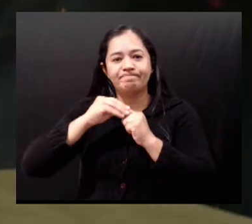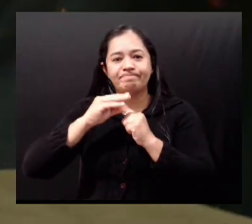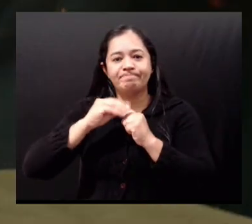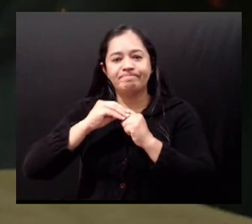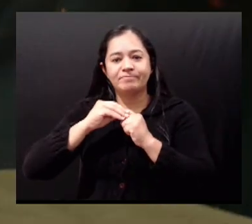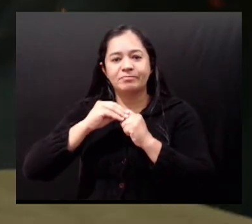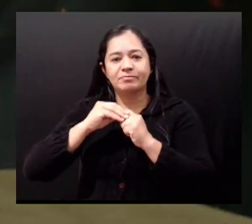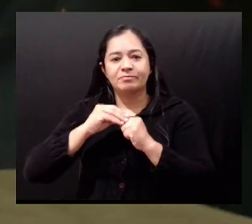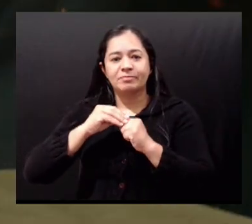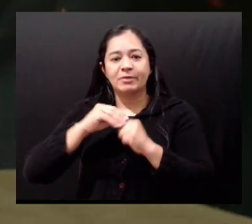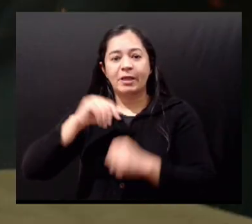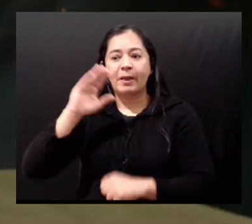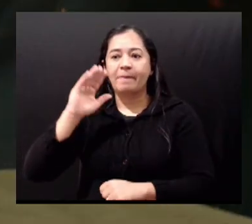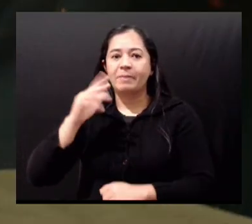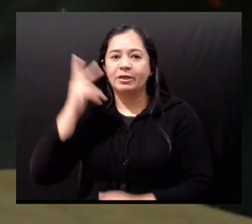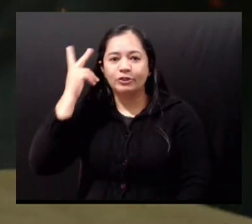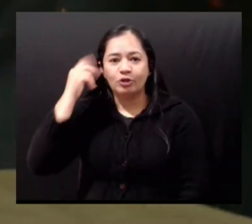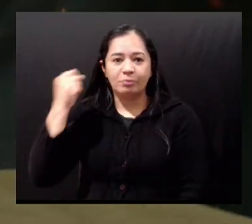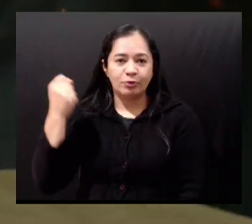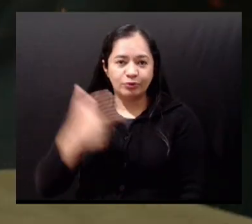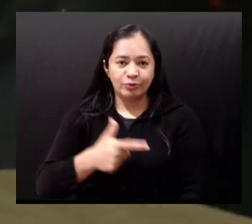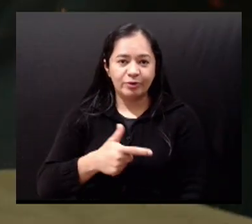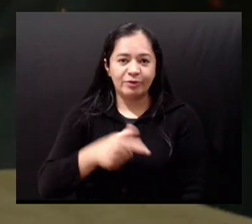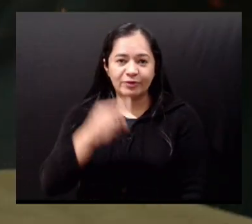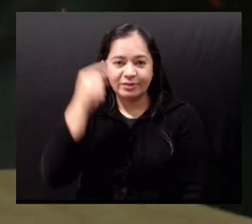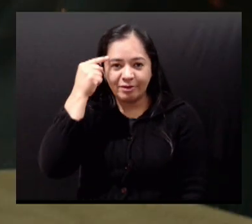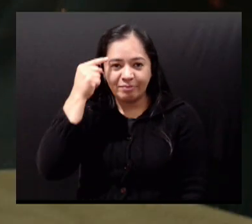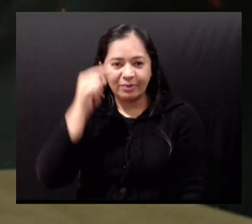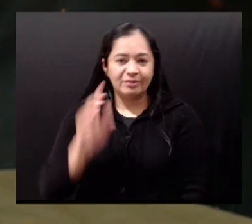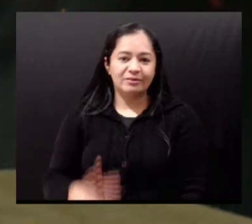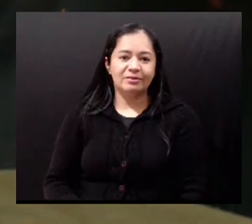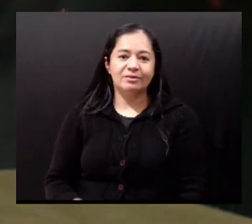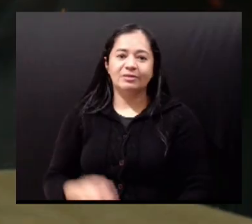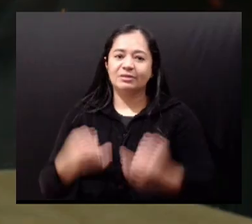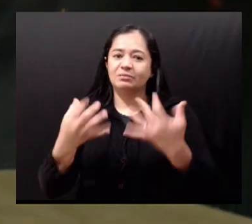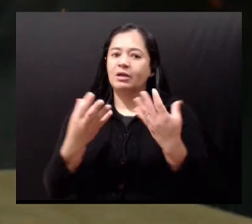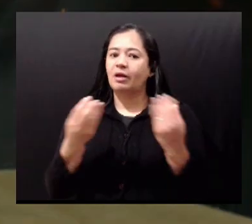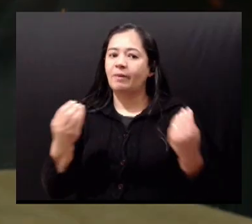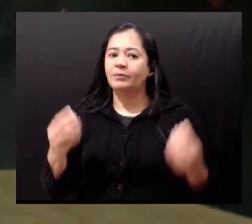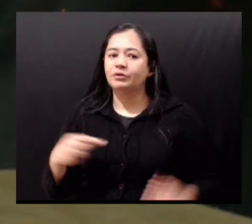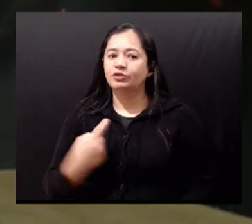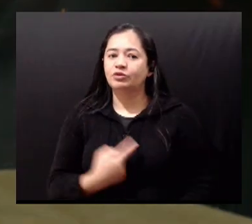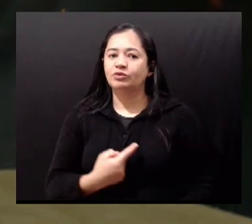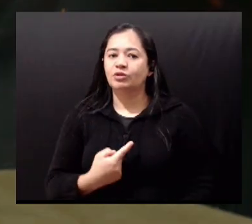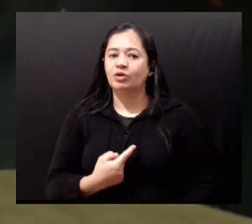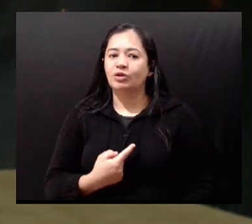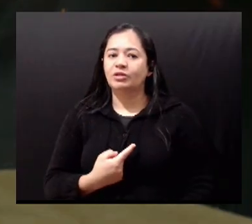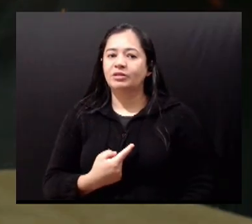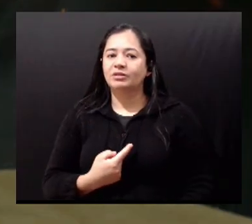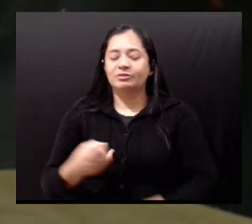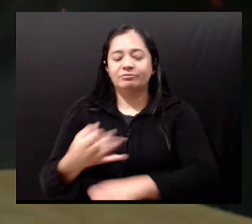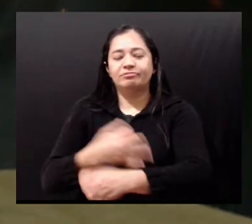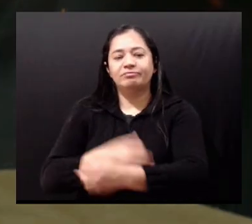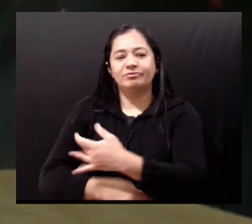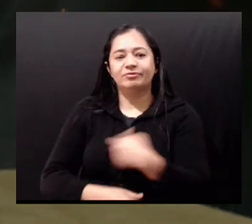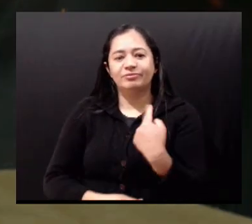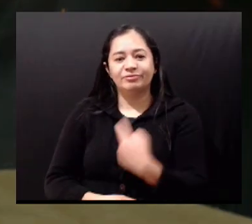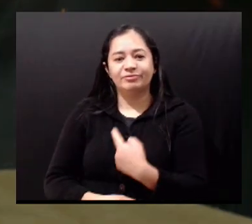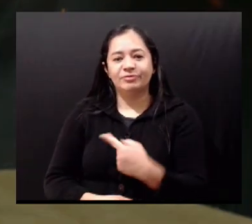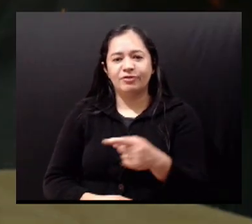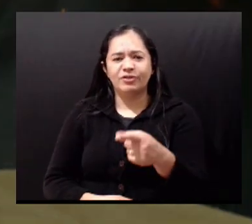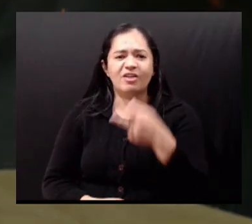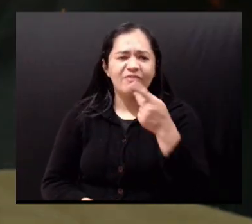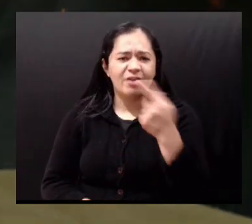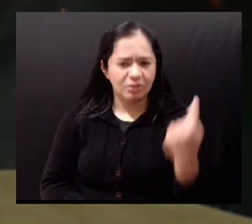do que parece, e isso pode dizer muito como a gente lida com as nossas emoções. Você fala sozinho? Eu, às